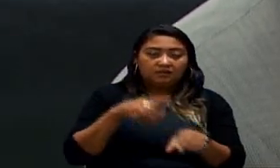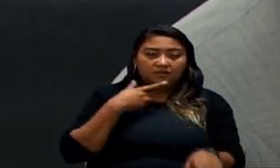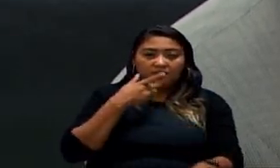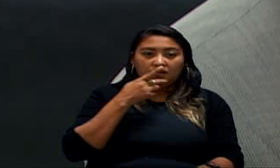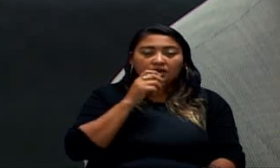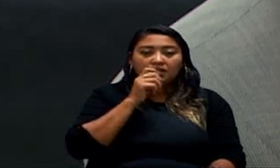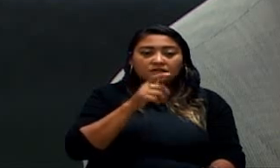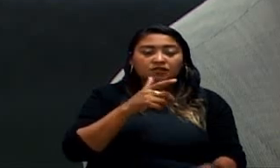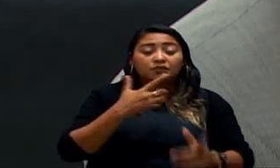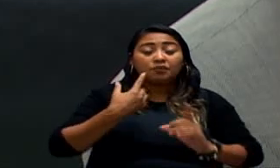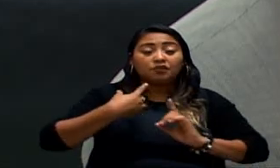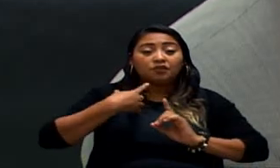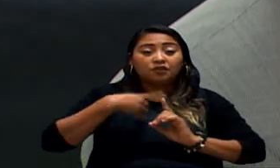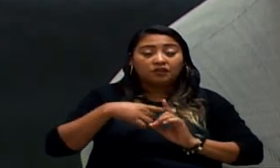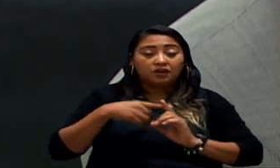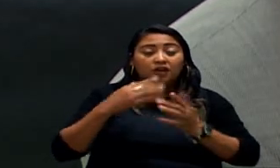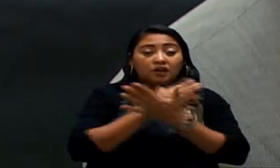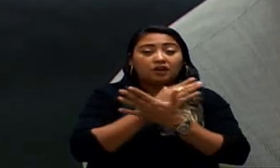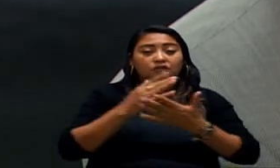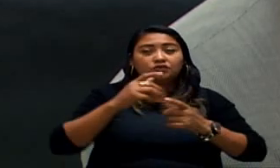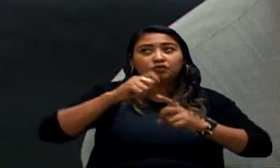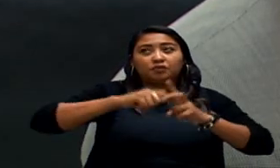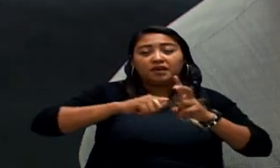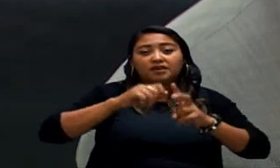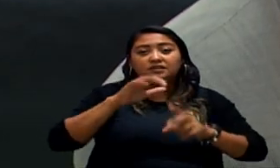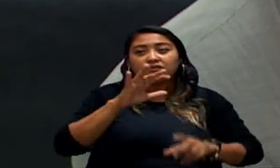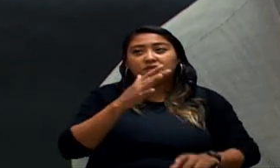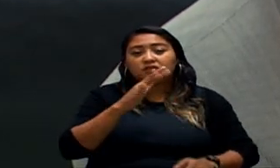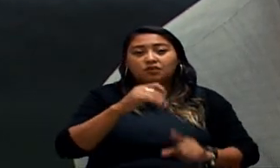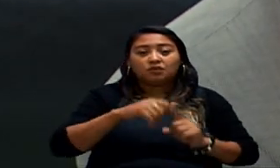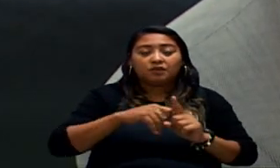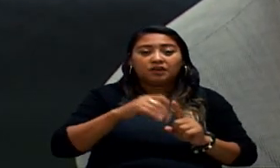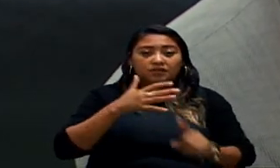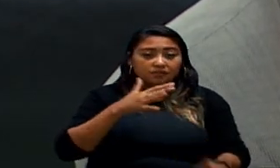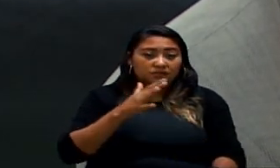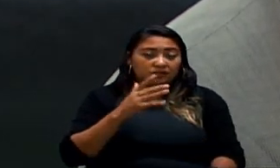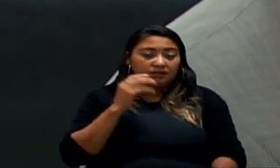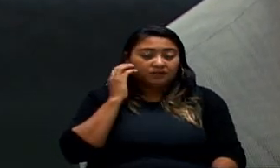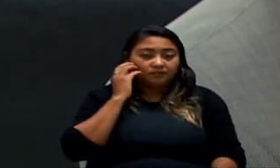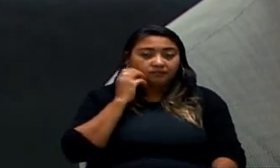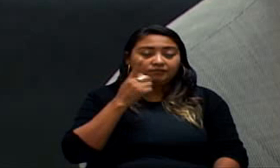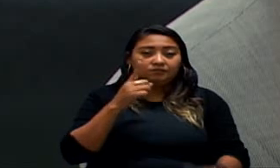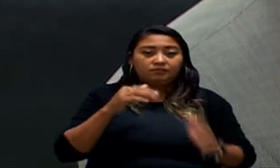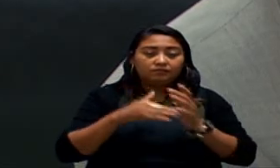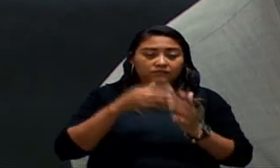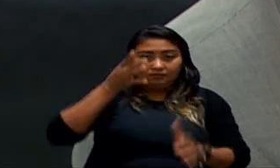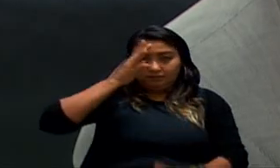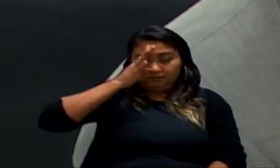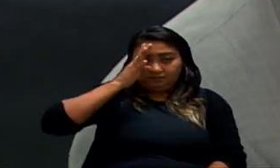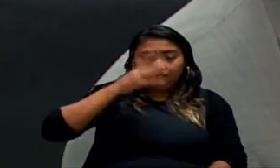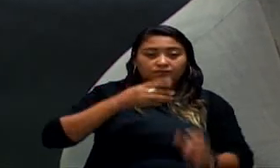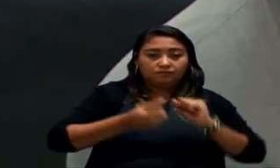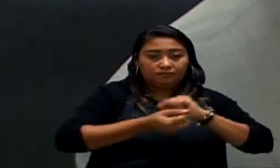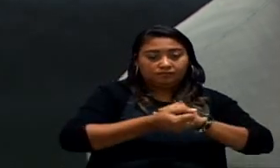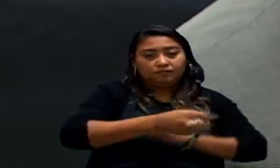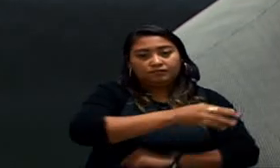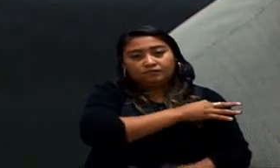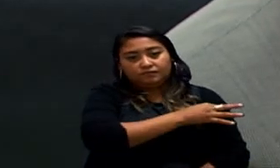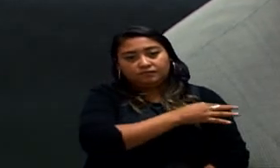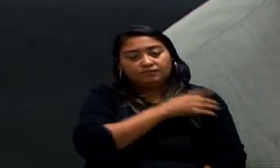porque alguns... Tem um mês, mas acho que um mês, na última quarta-feira com o prefeito, anterior a